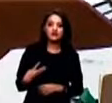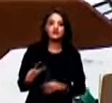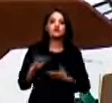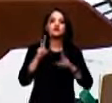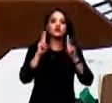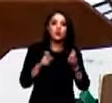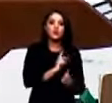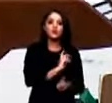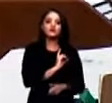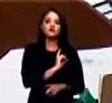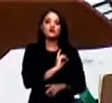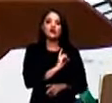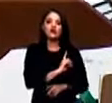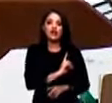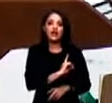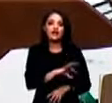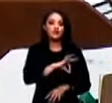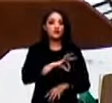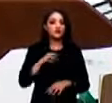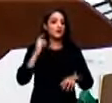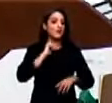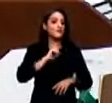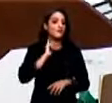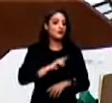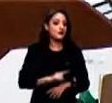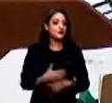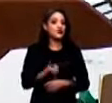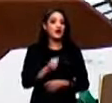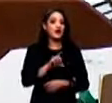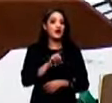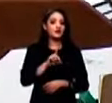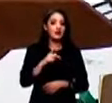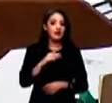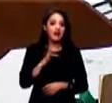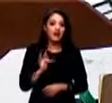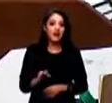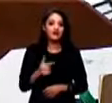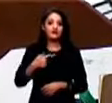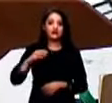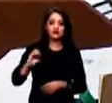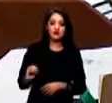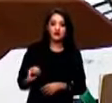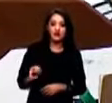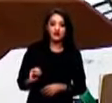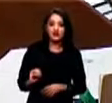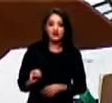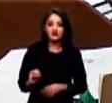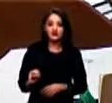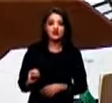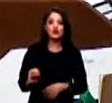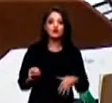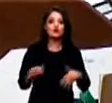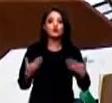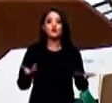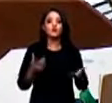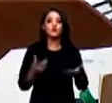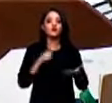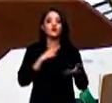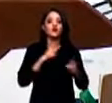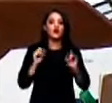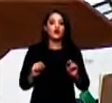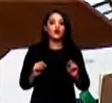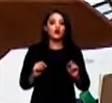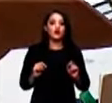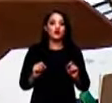Gerais, pedido de destaque de Vossa Excelência. ADPF 70, monopólio da preservação do serviço postal. ADI